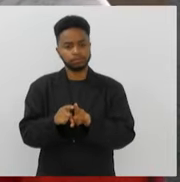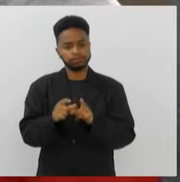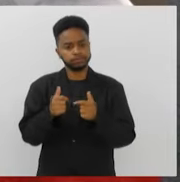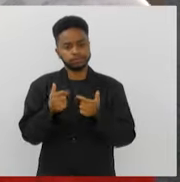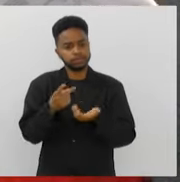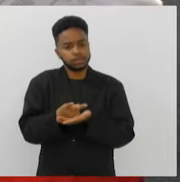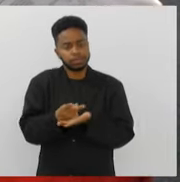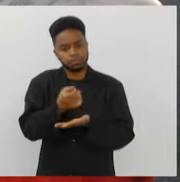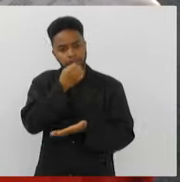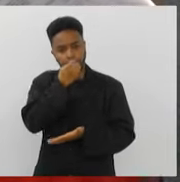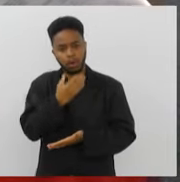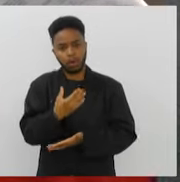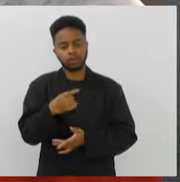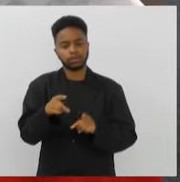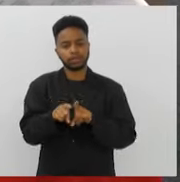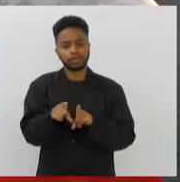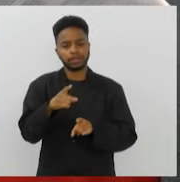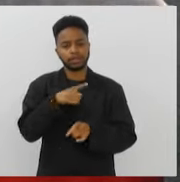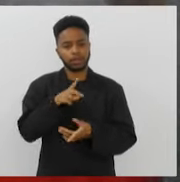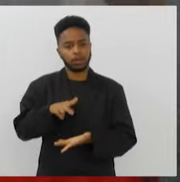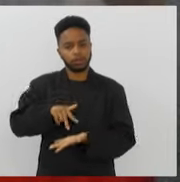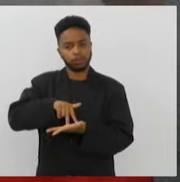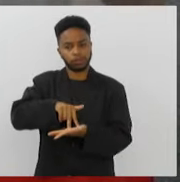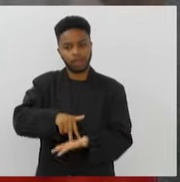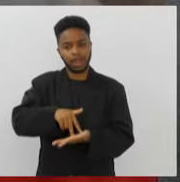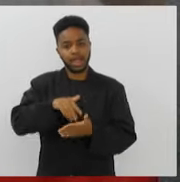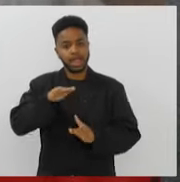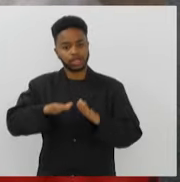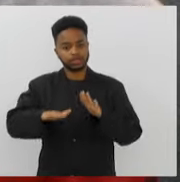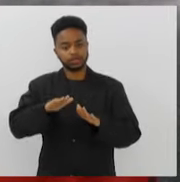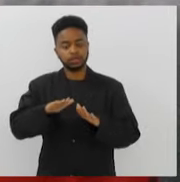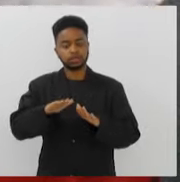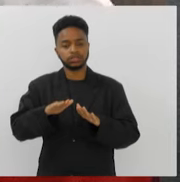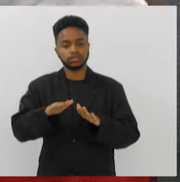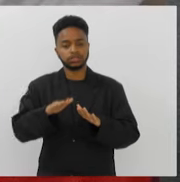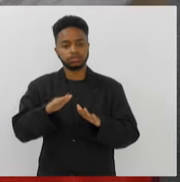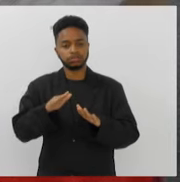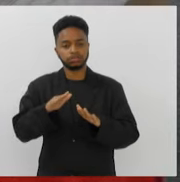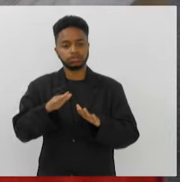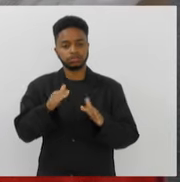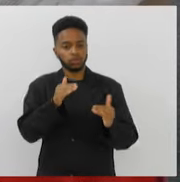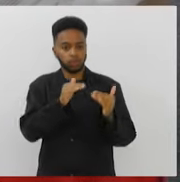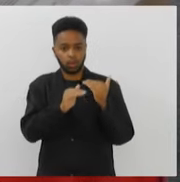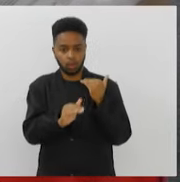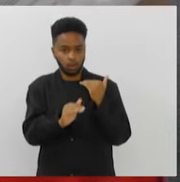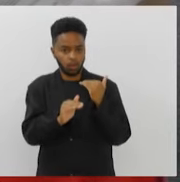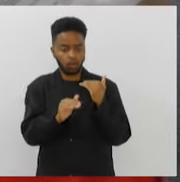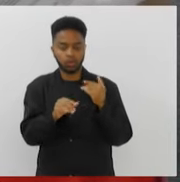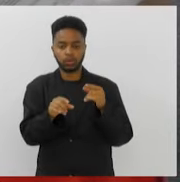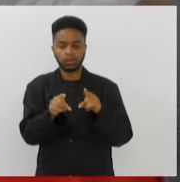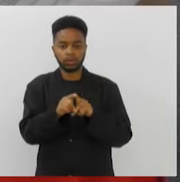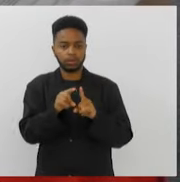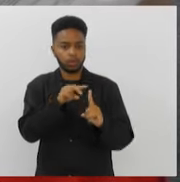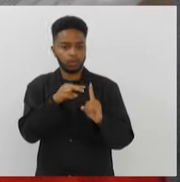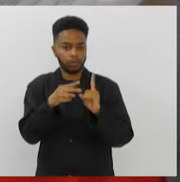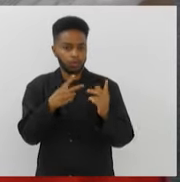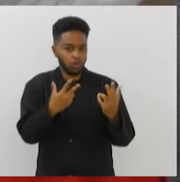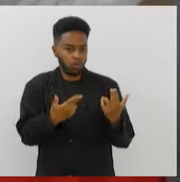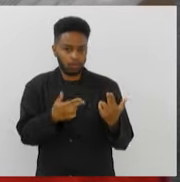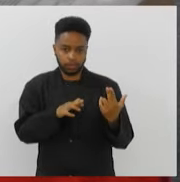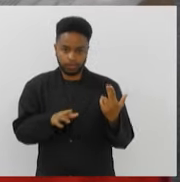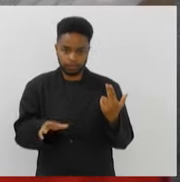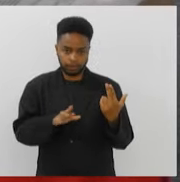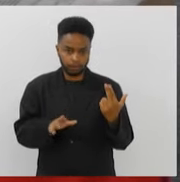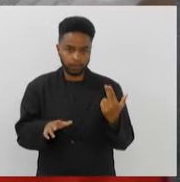né? Tinha sua posição, que muitas das vezes não era o mesmo entendimento que eu desfrutava